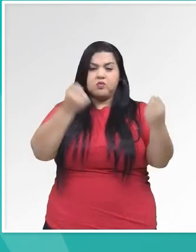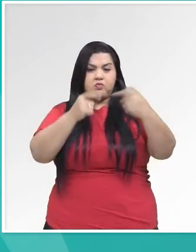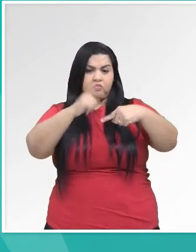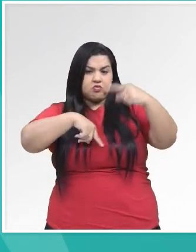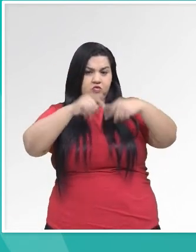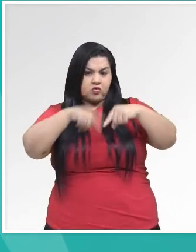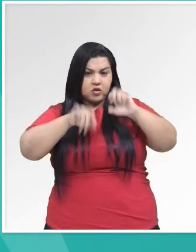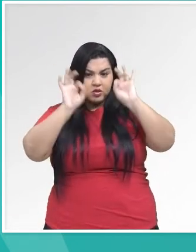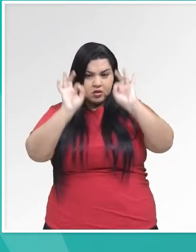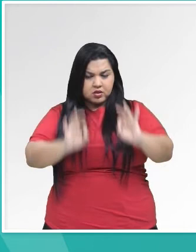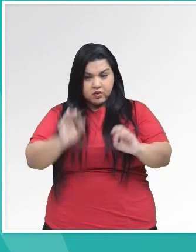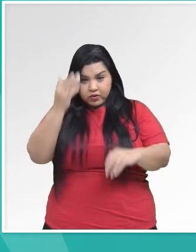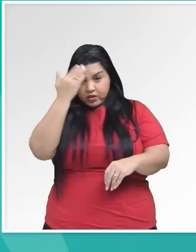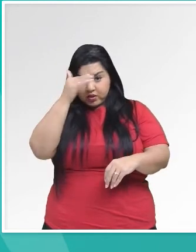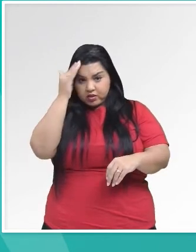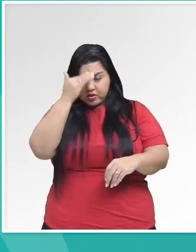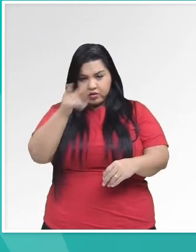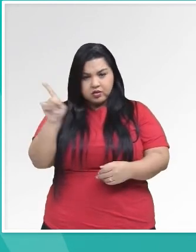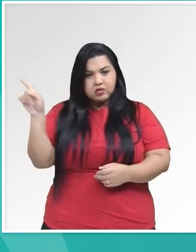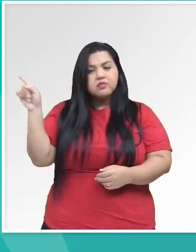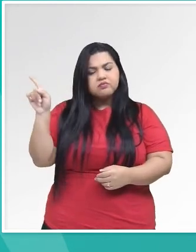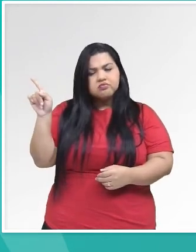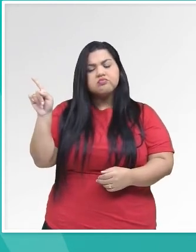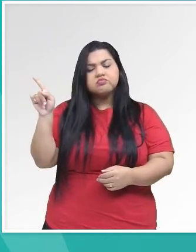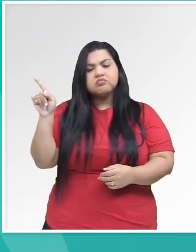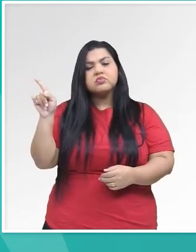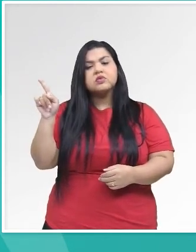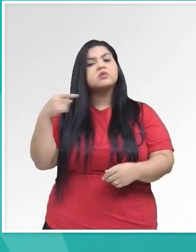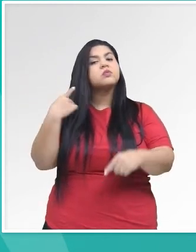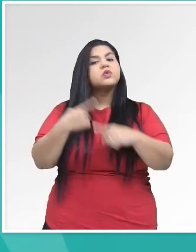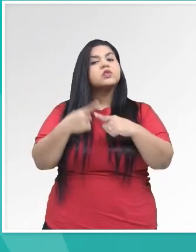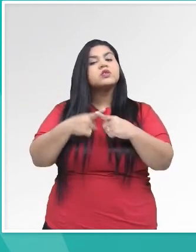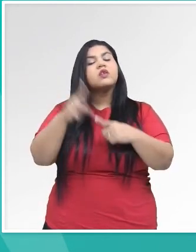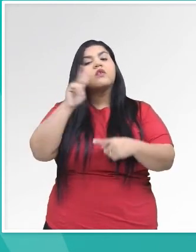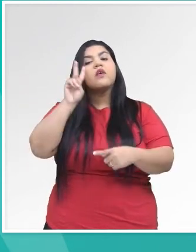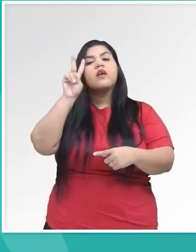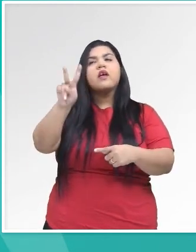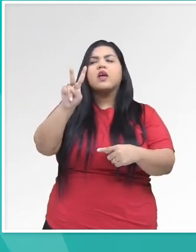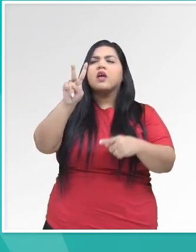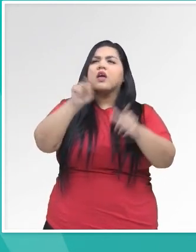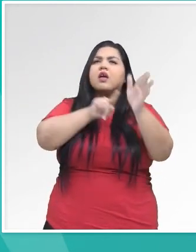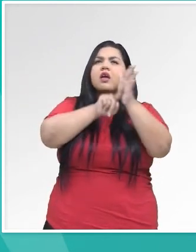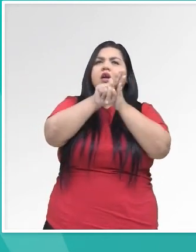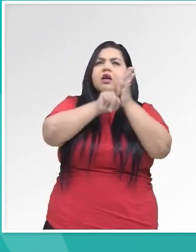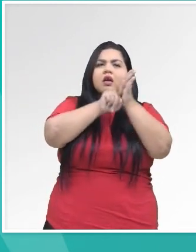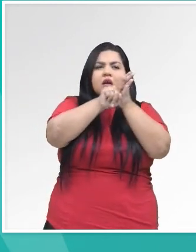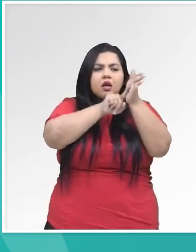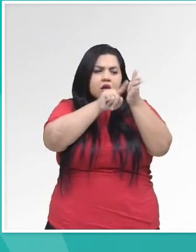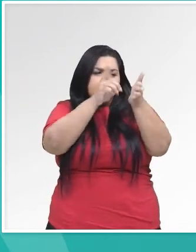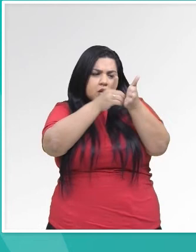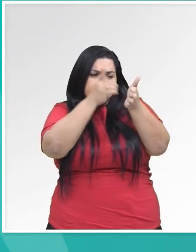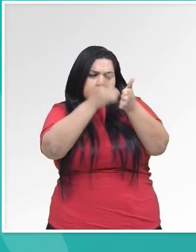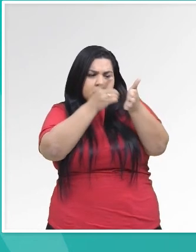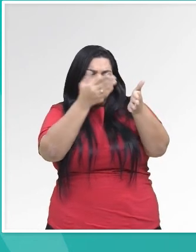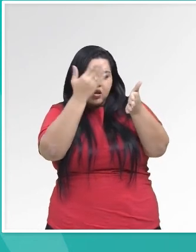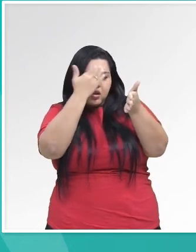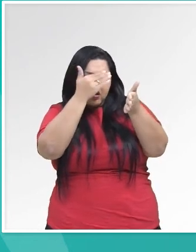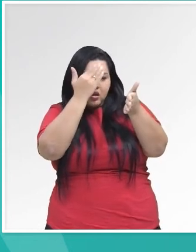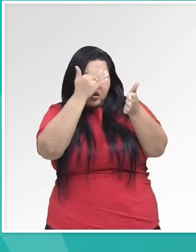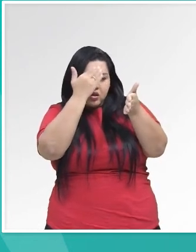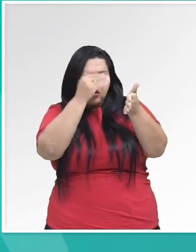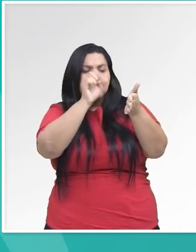certo? Você compreende? Compreende. Quando você vai ao dicionário pesquisar uma palavra, você compreende o sentido da